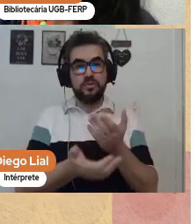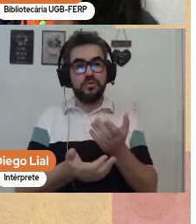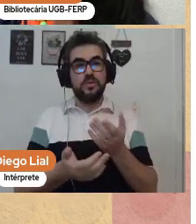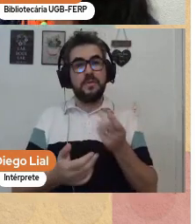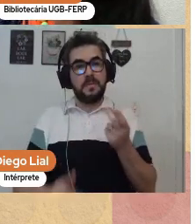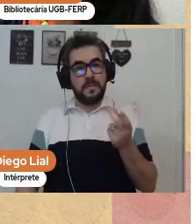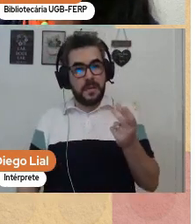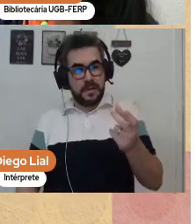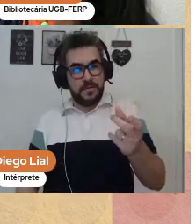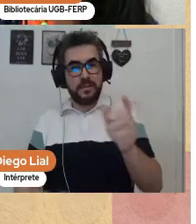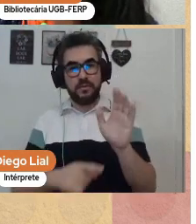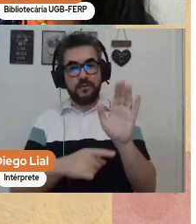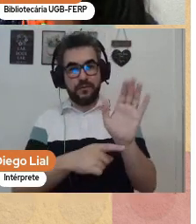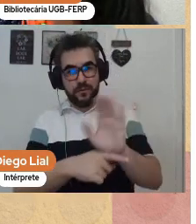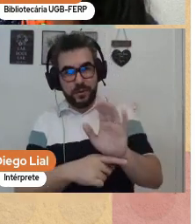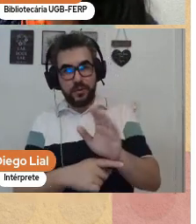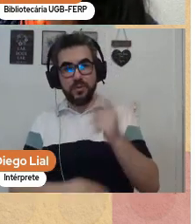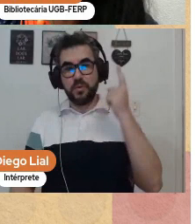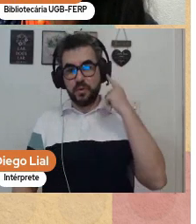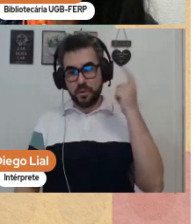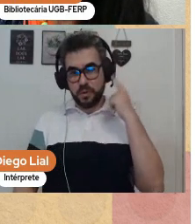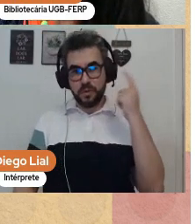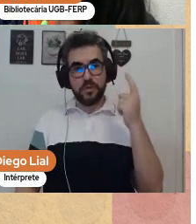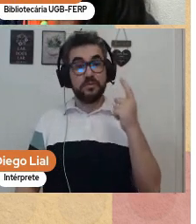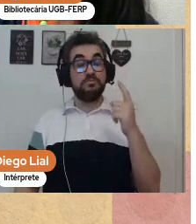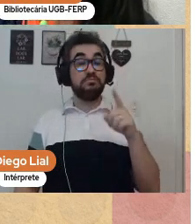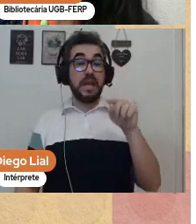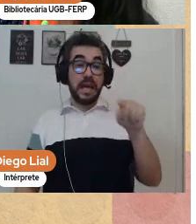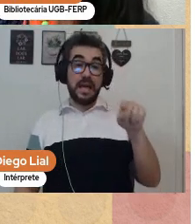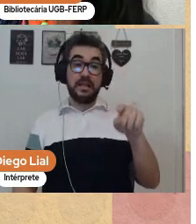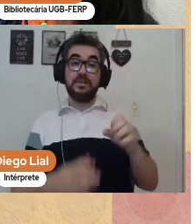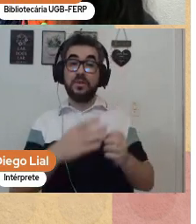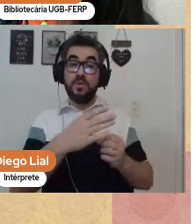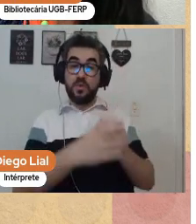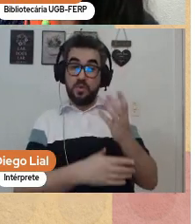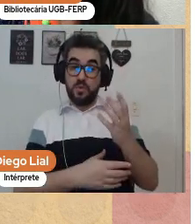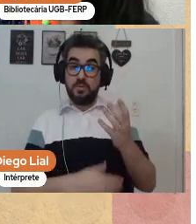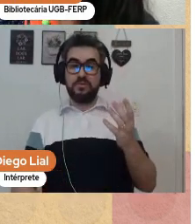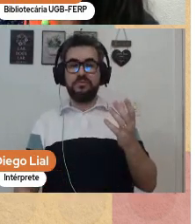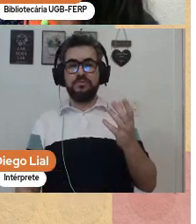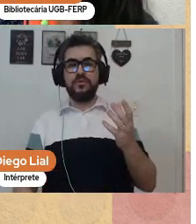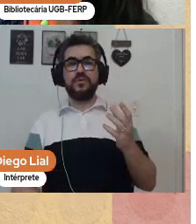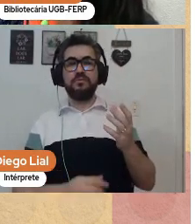Carinhana, que existe desde 2020. E aí, a partir desse grupo,